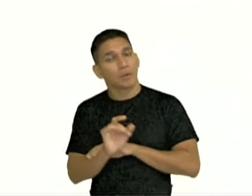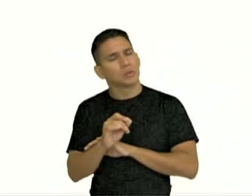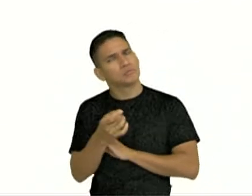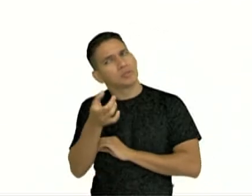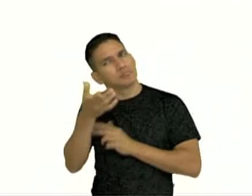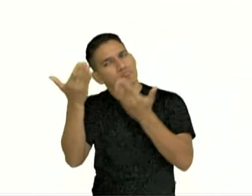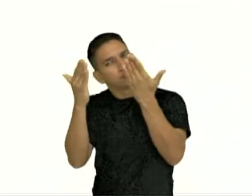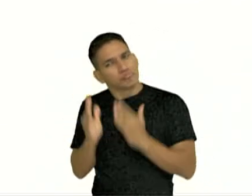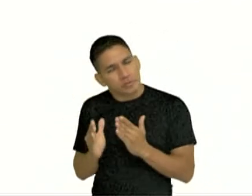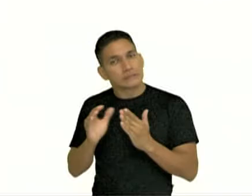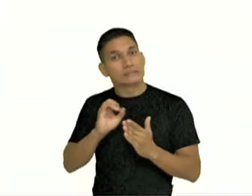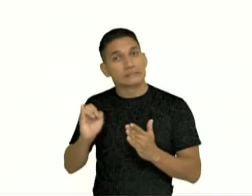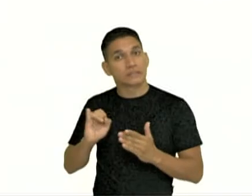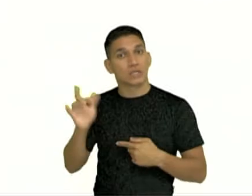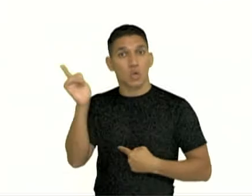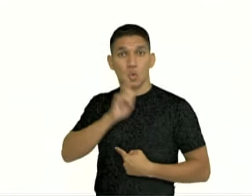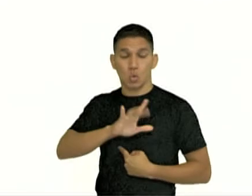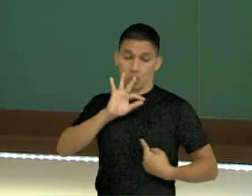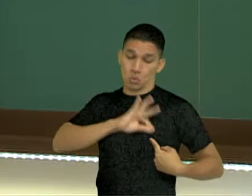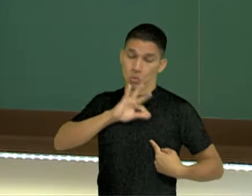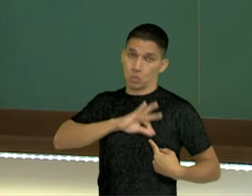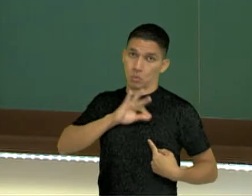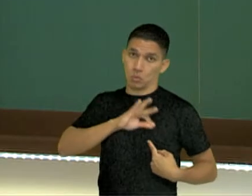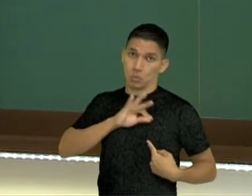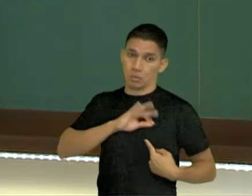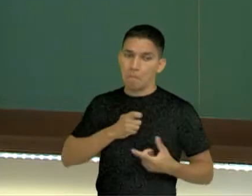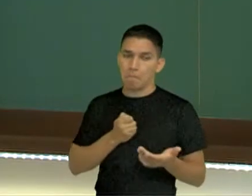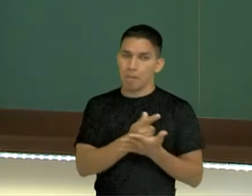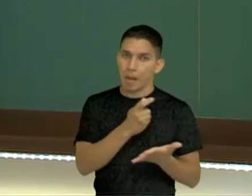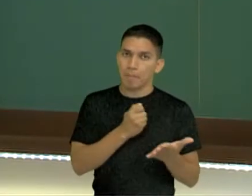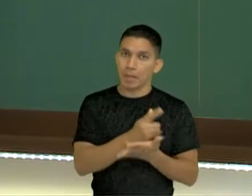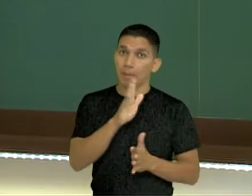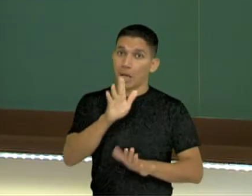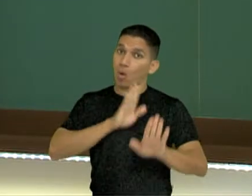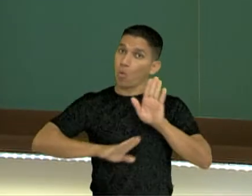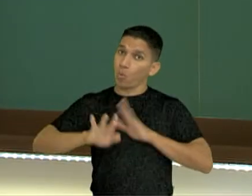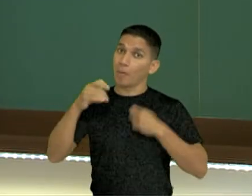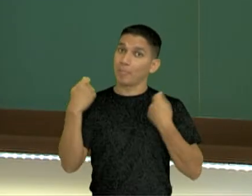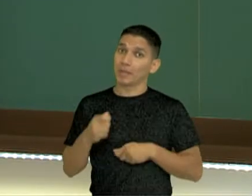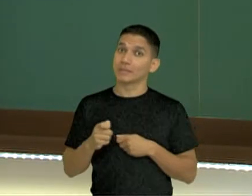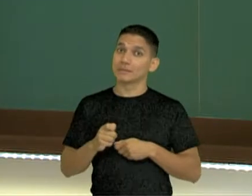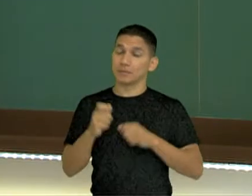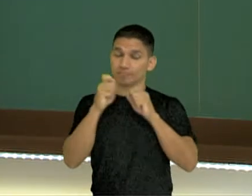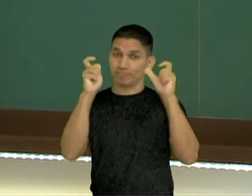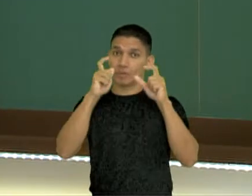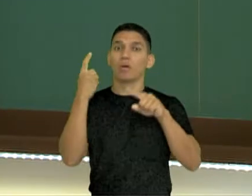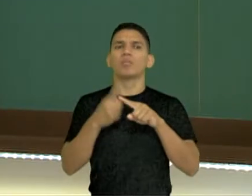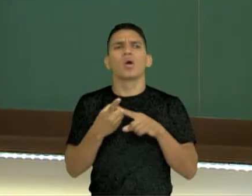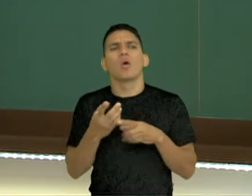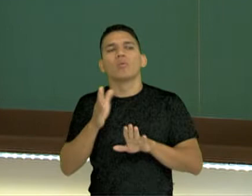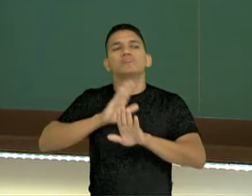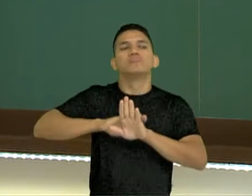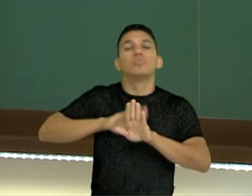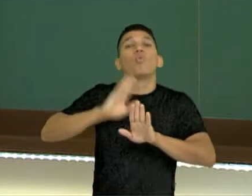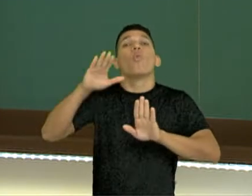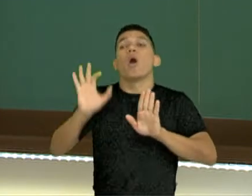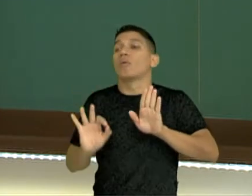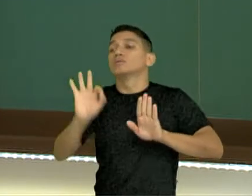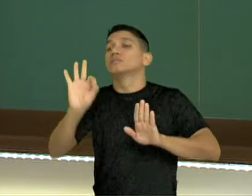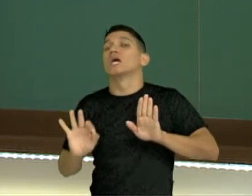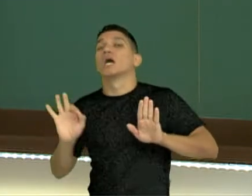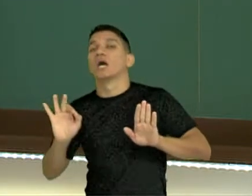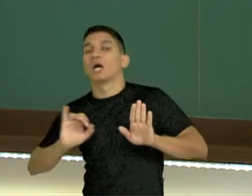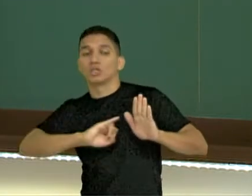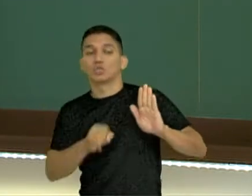orçamento. Mas a gente tem que ter muito mais cuidado que isso, né? O César tem que ver qual a taxa de juro que ele está vendo, porque tem outras